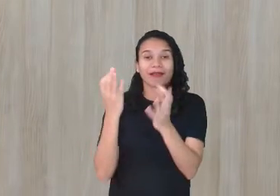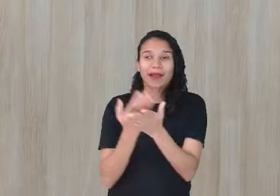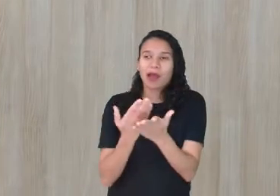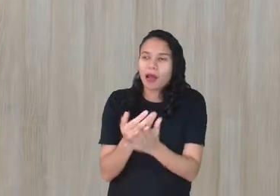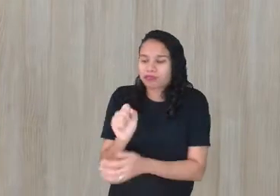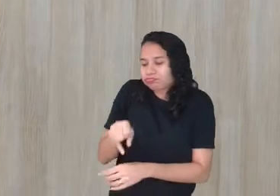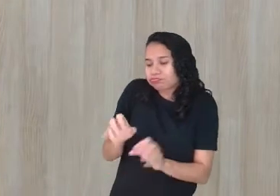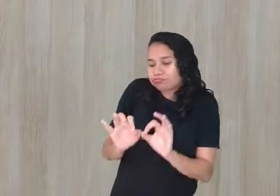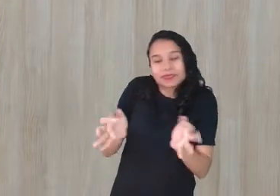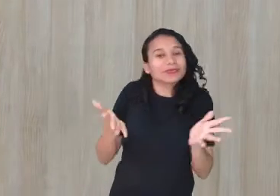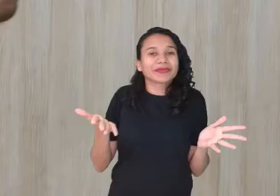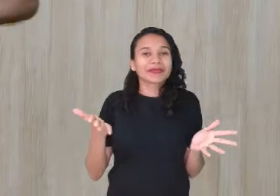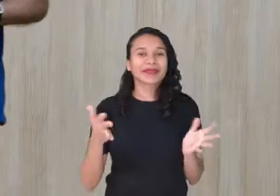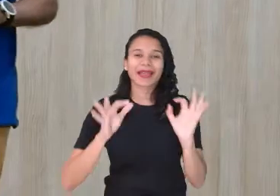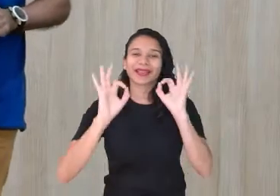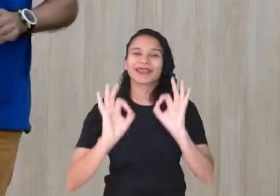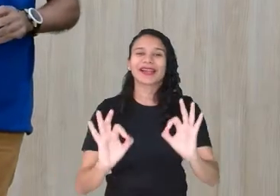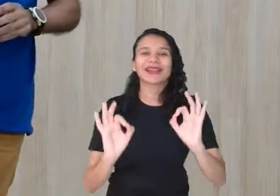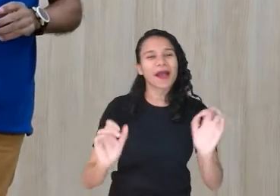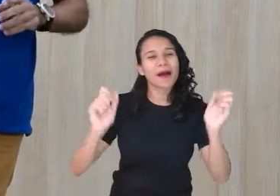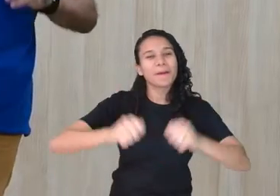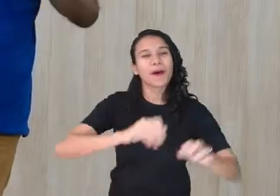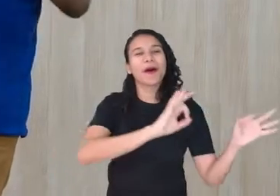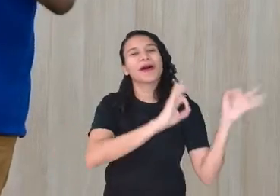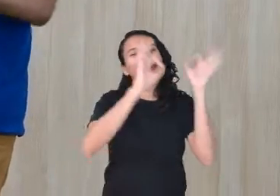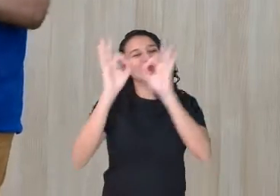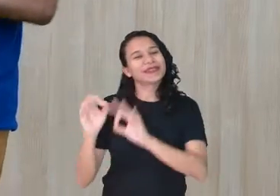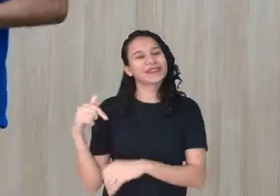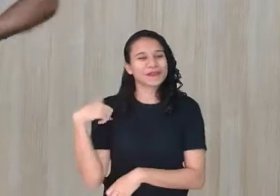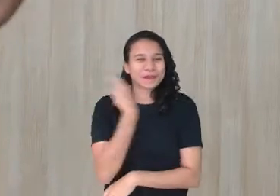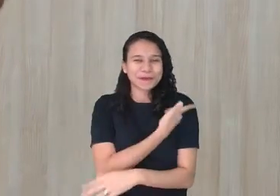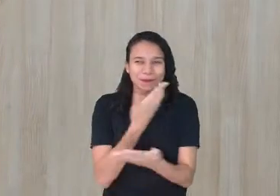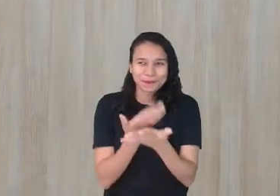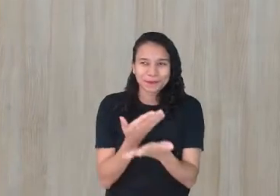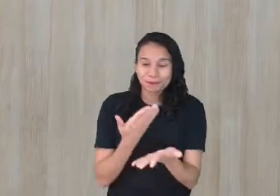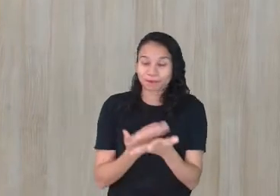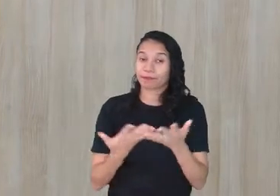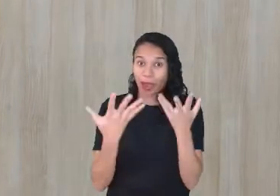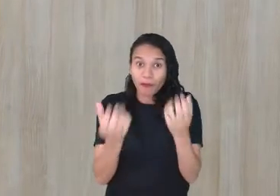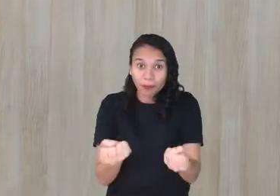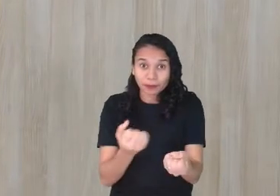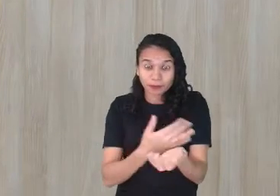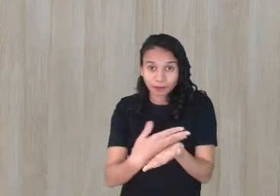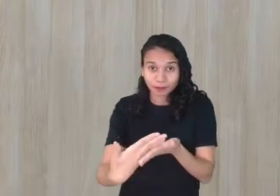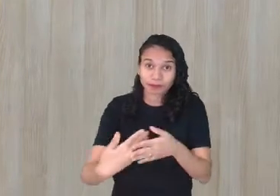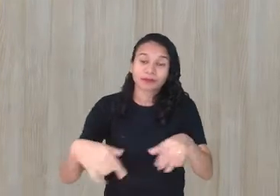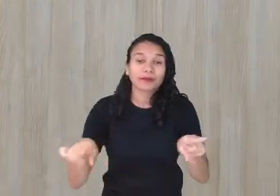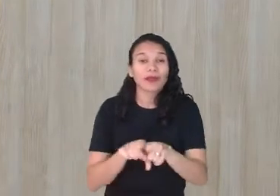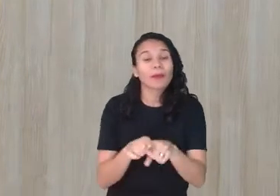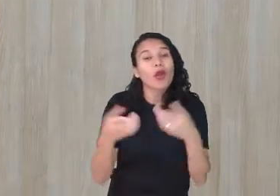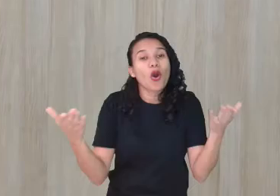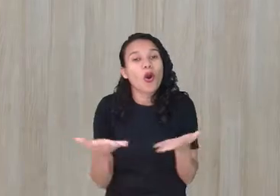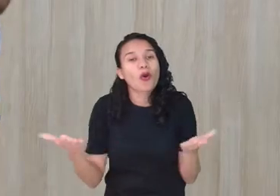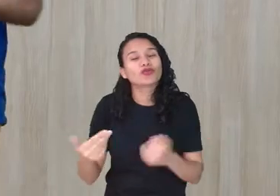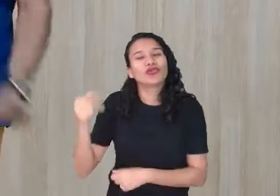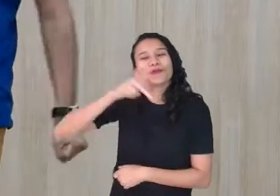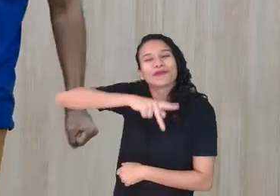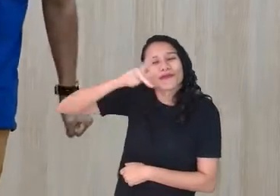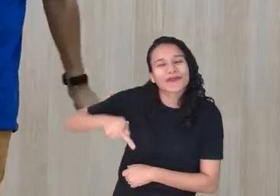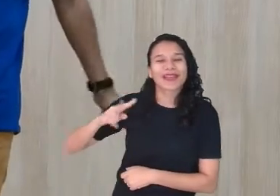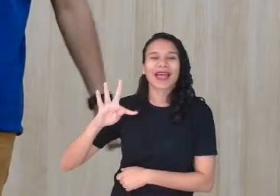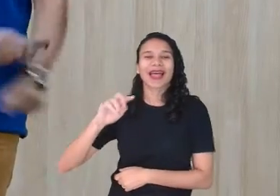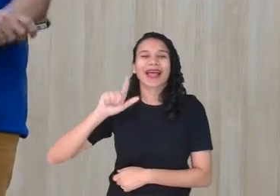sim, com toda certeza você vai conseguir acessar a nossa aula. Vamos embora. Temos hoje no chat nossa